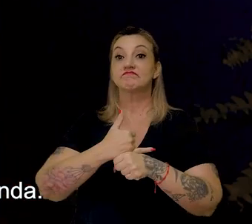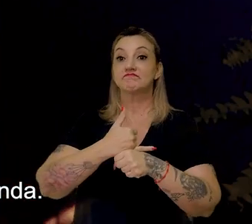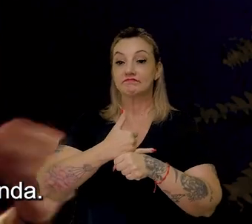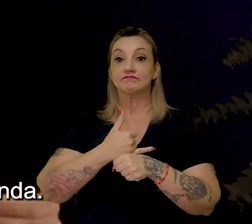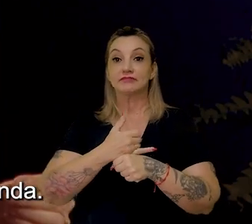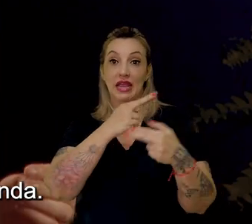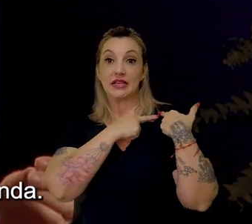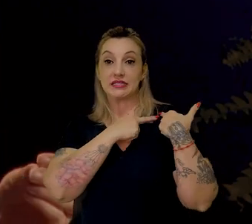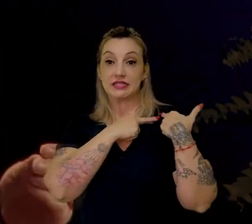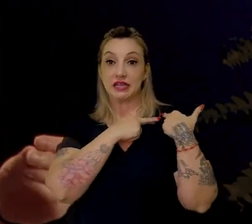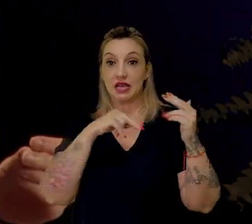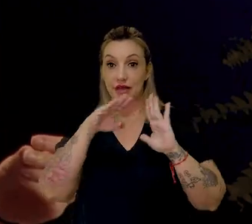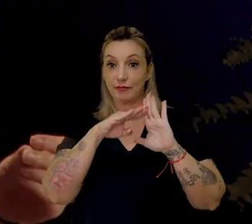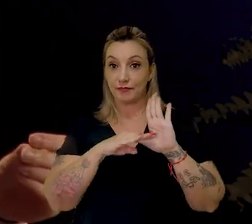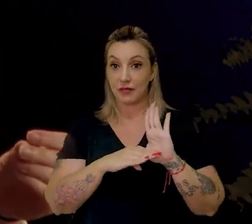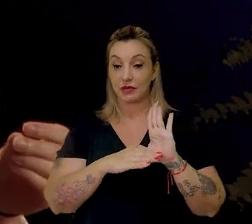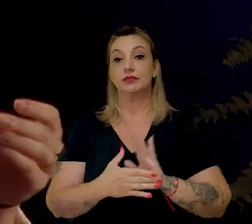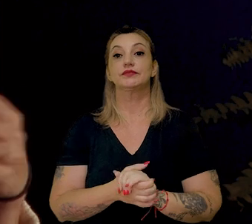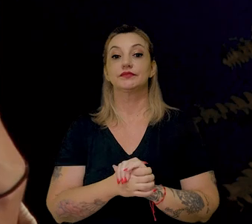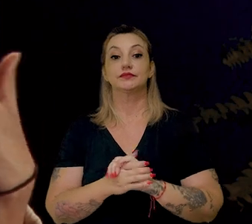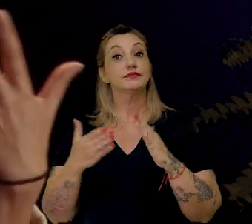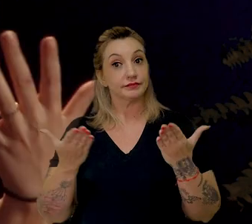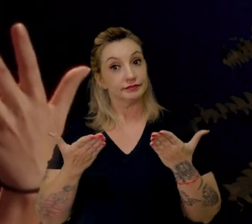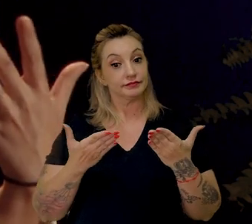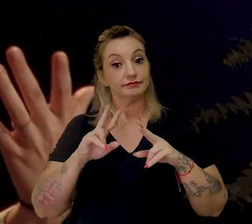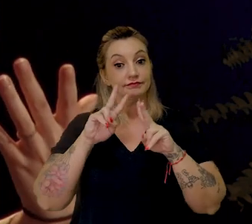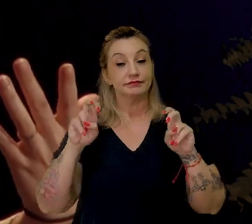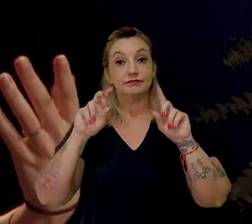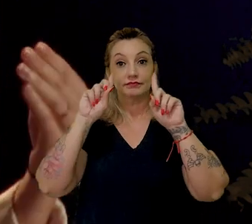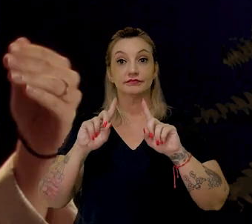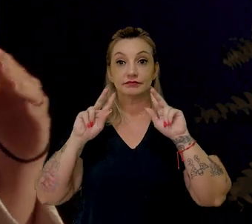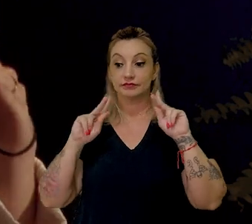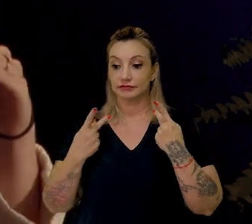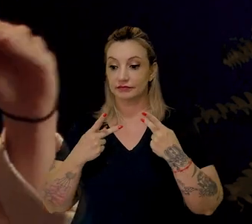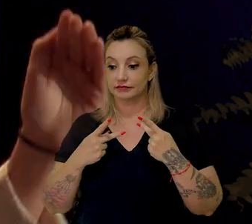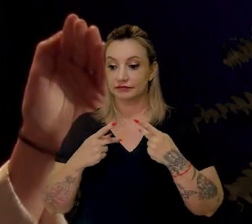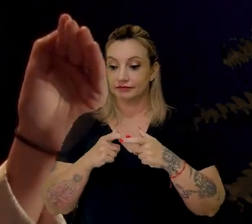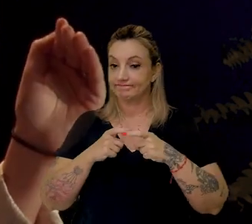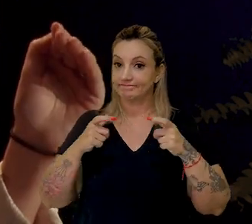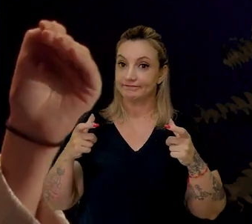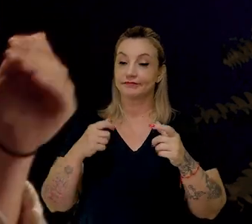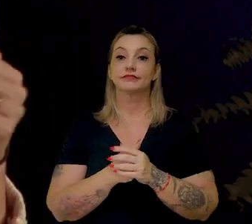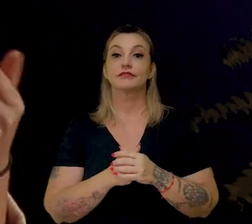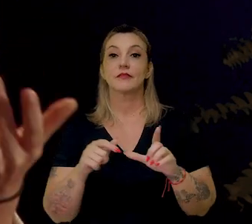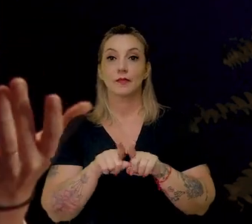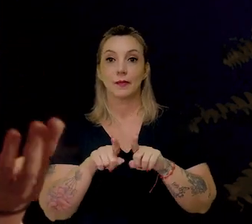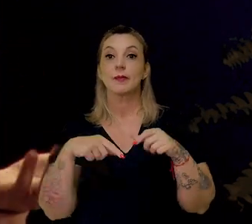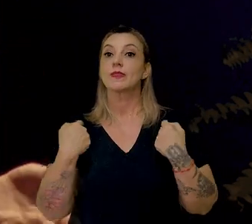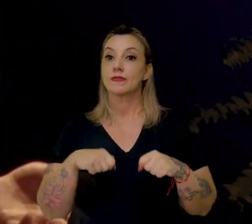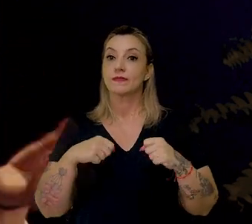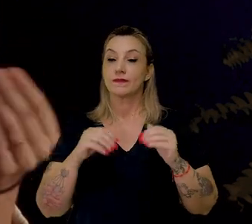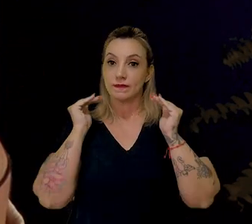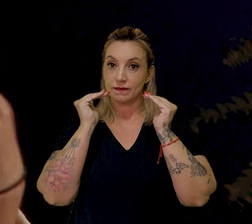O Guardião dessa agenda Eh agora o tema de direitos humanos de uma maneira mais Ampla também precisa